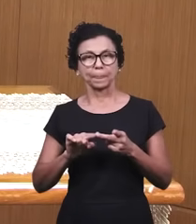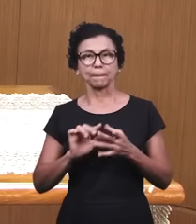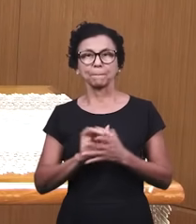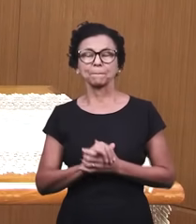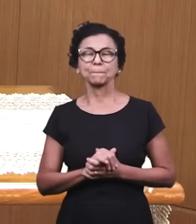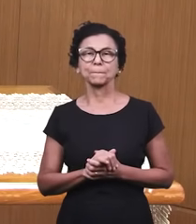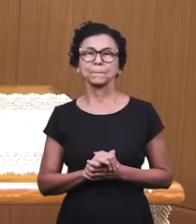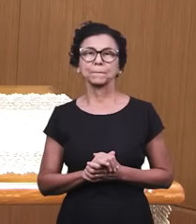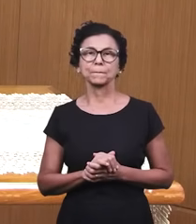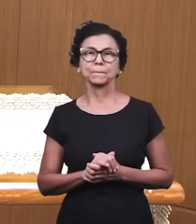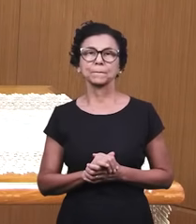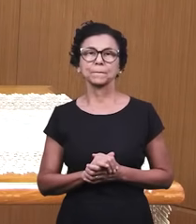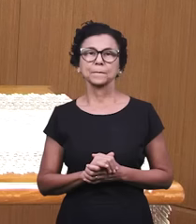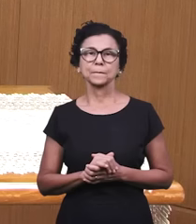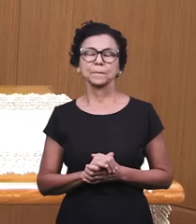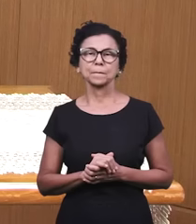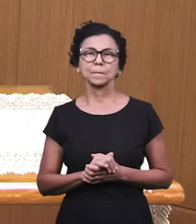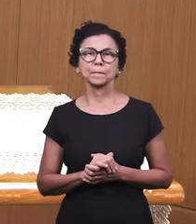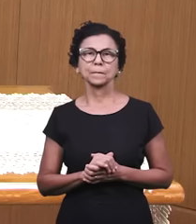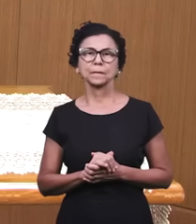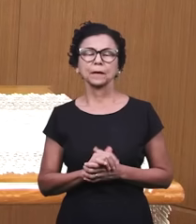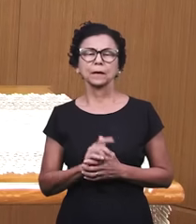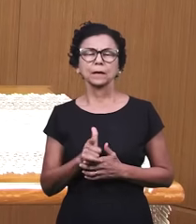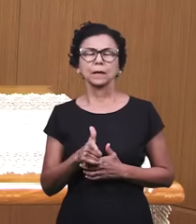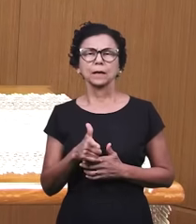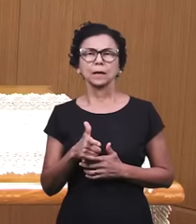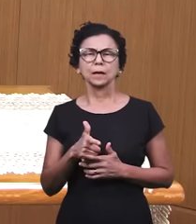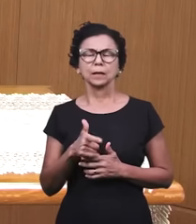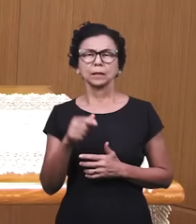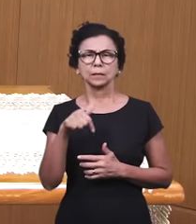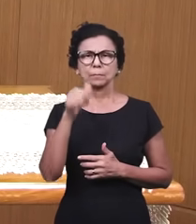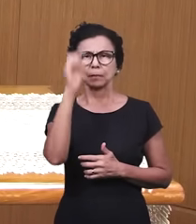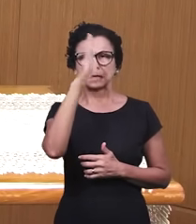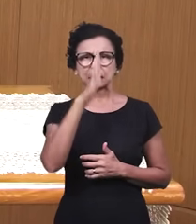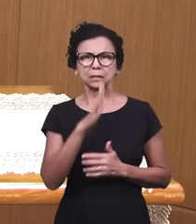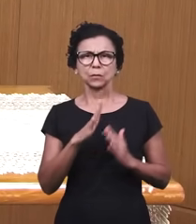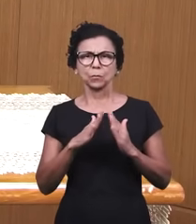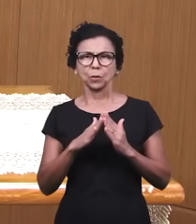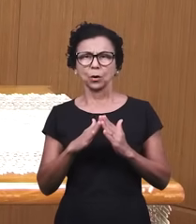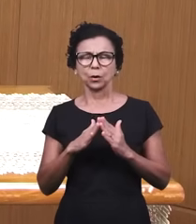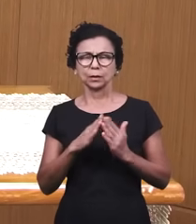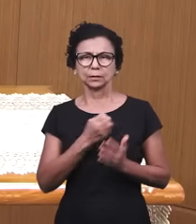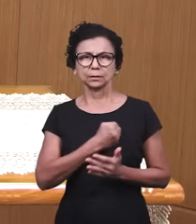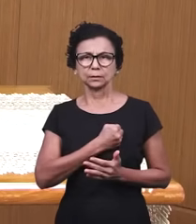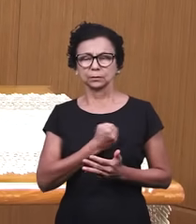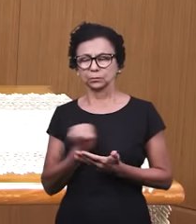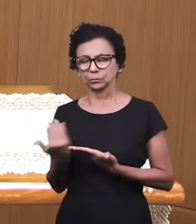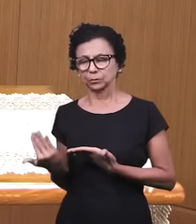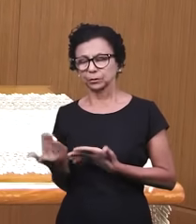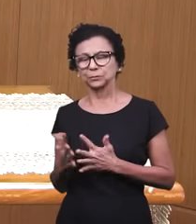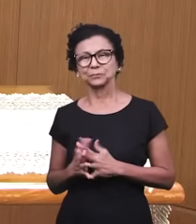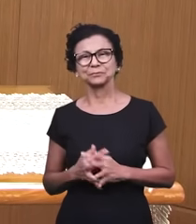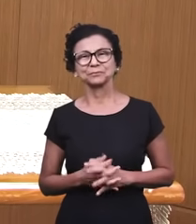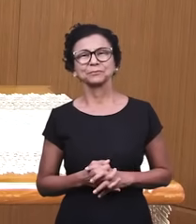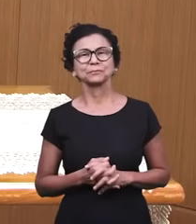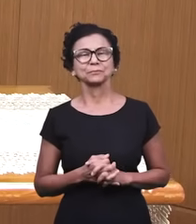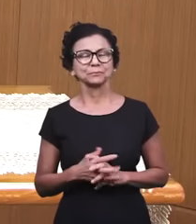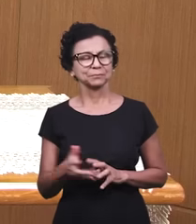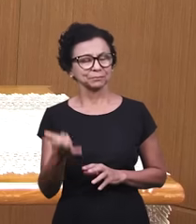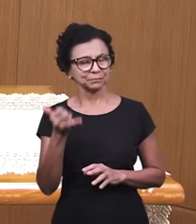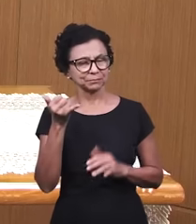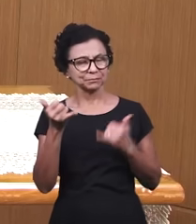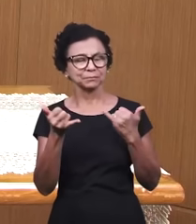assistência àqueles que residem no Brasil em um 0800, você também pode